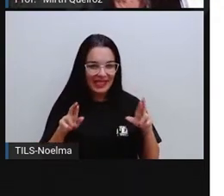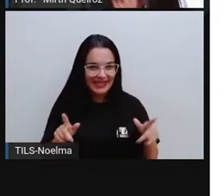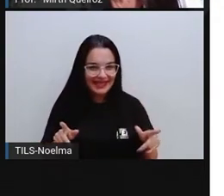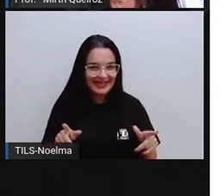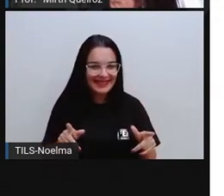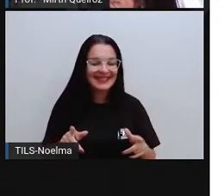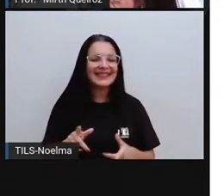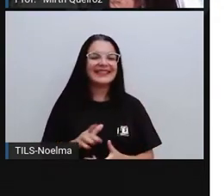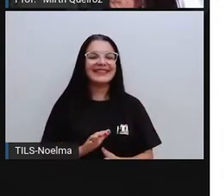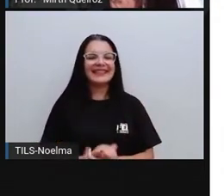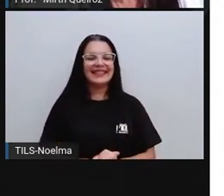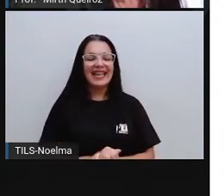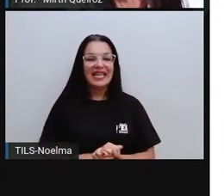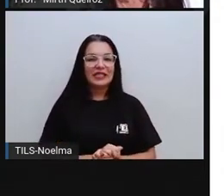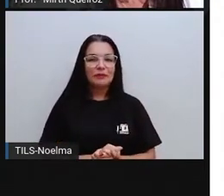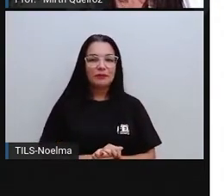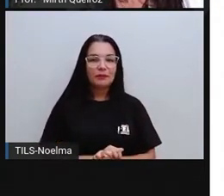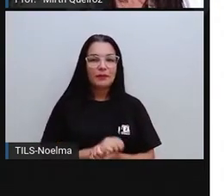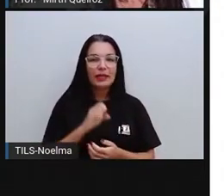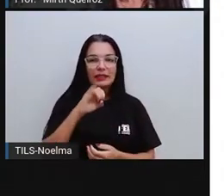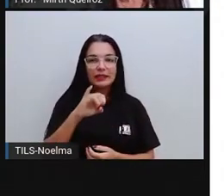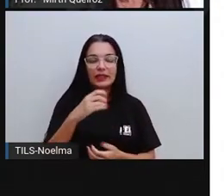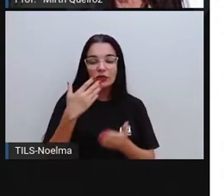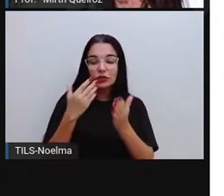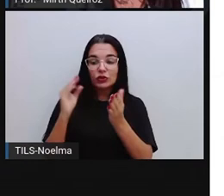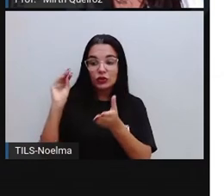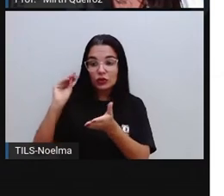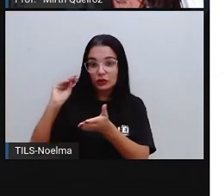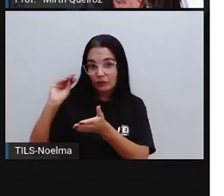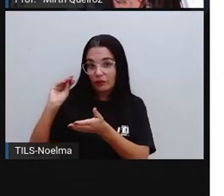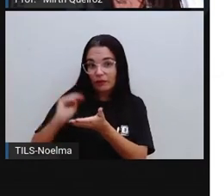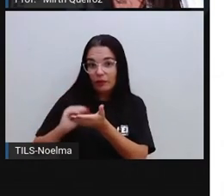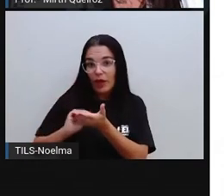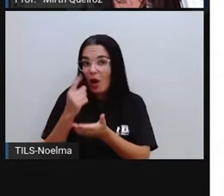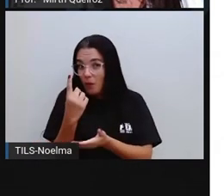que sobrar, né, será a próxima que vai esconder.